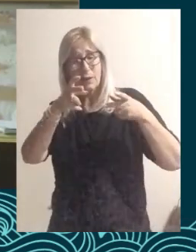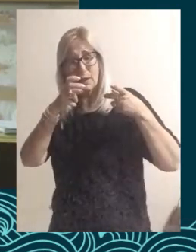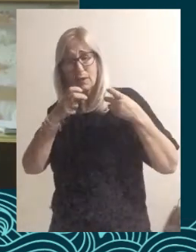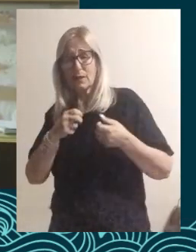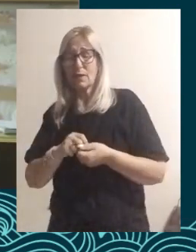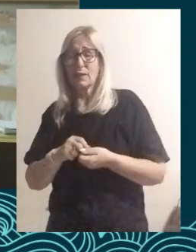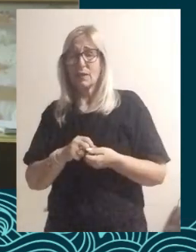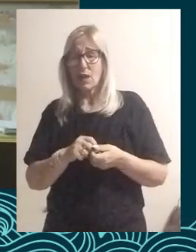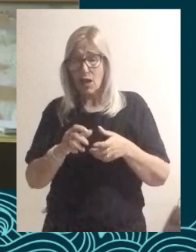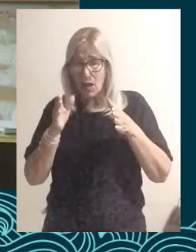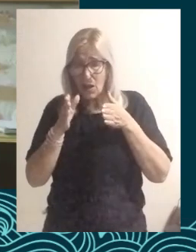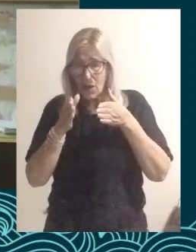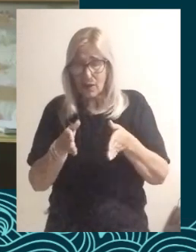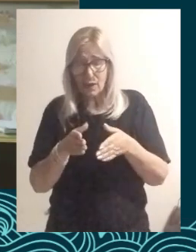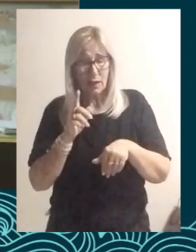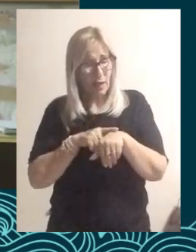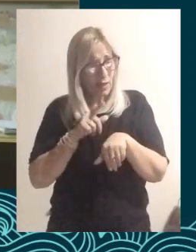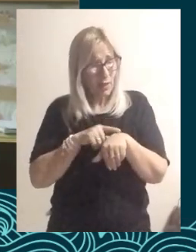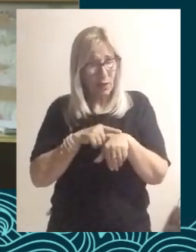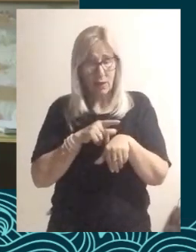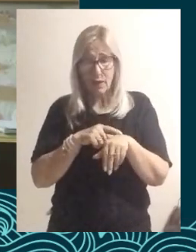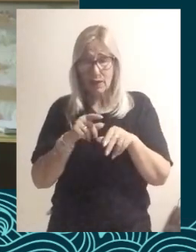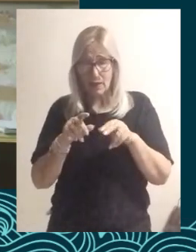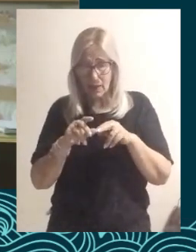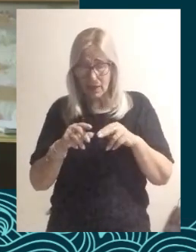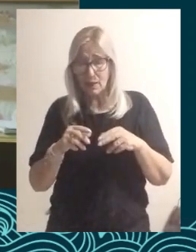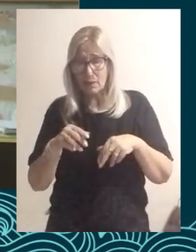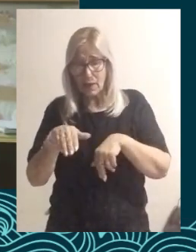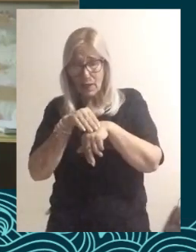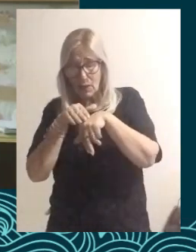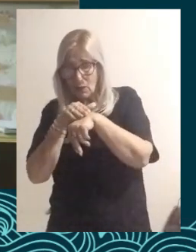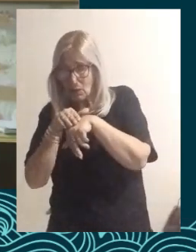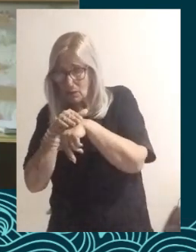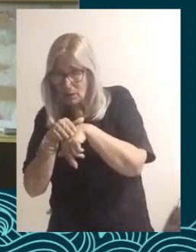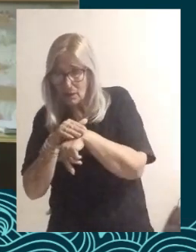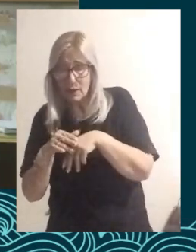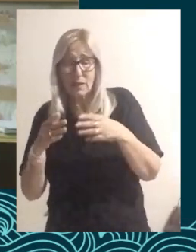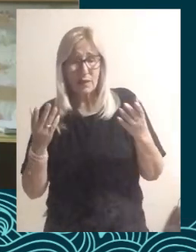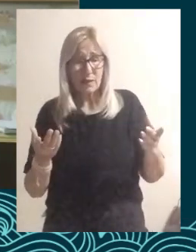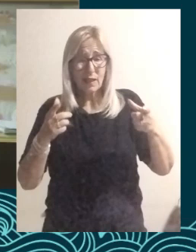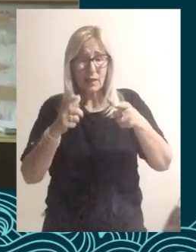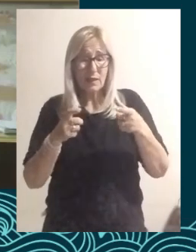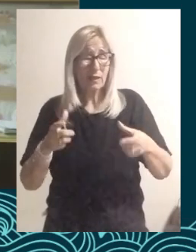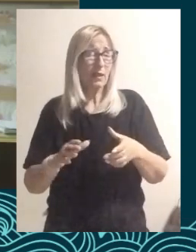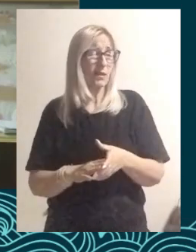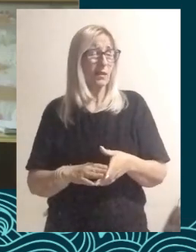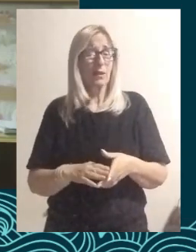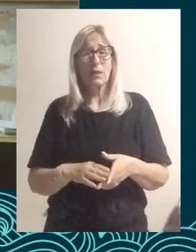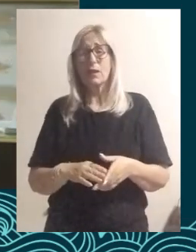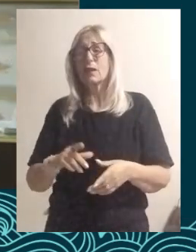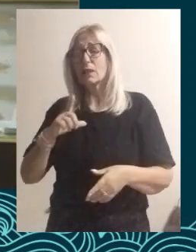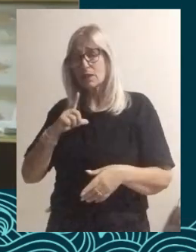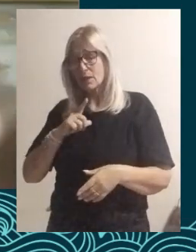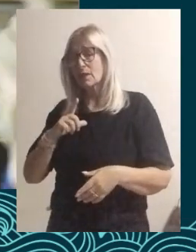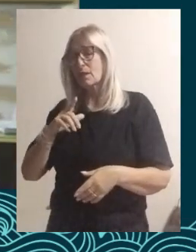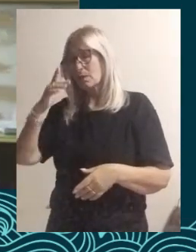só tinham ou perceberam que só tinham aquela hora da roda para sentar e que